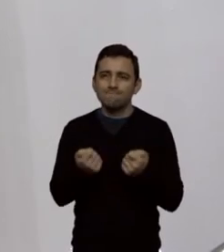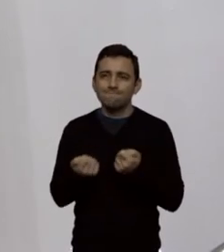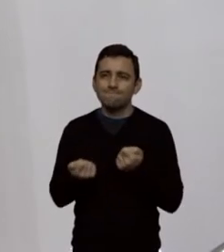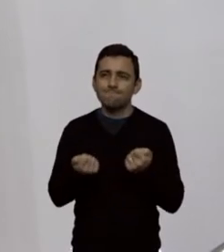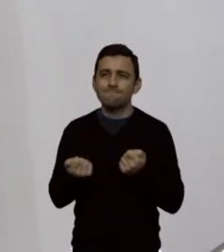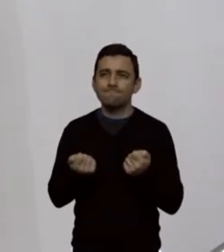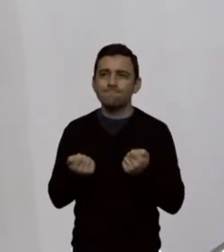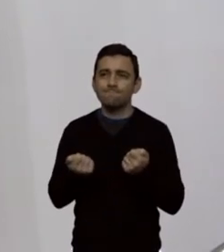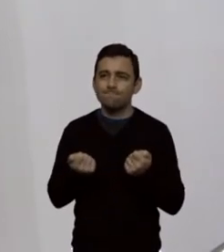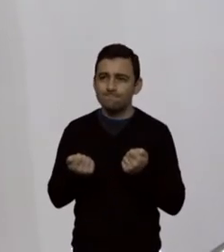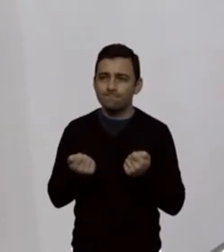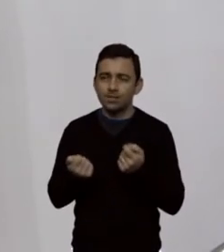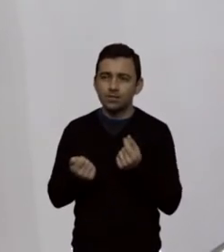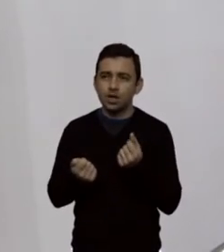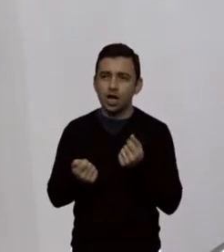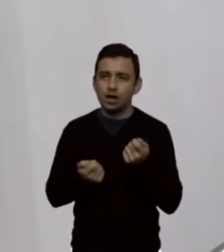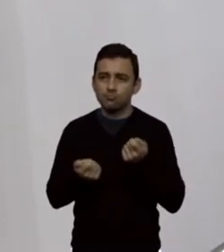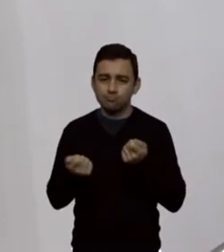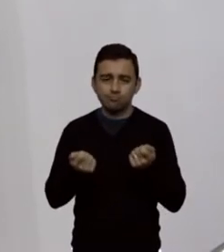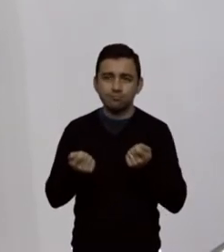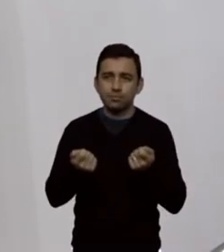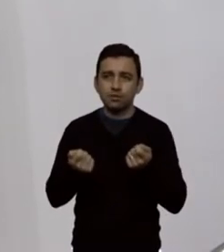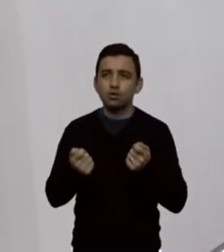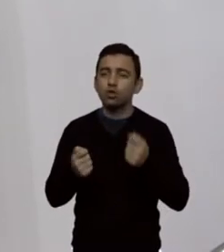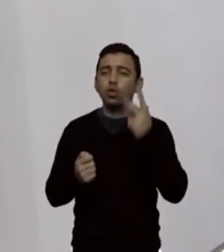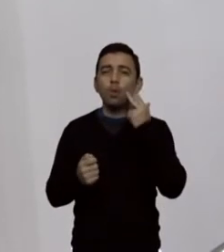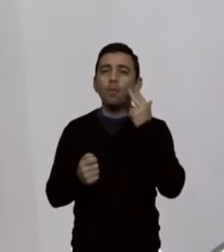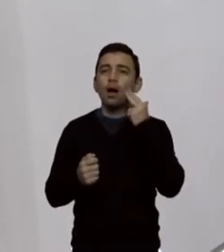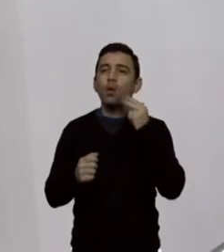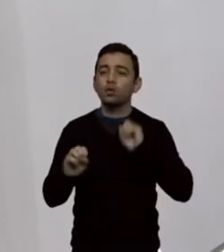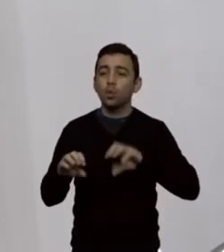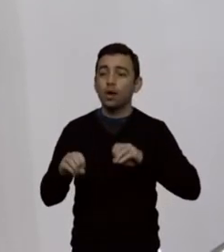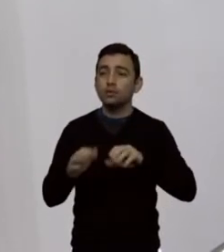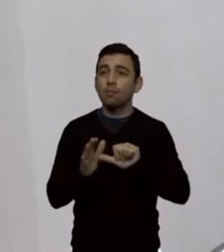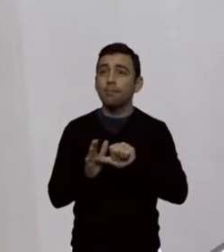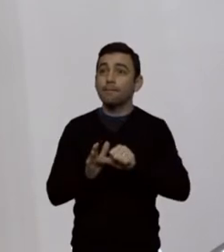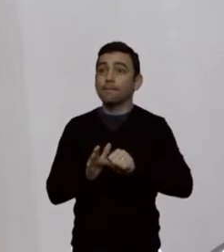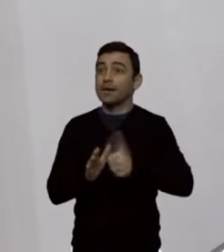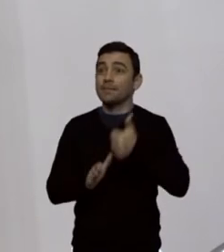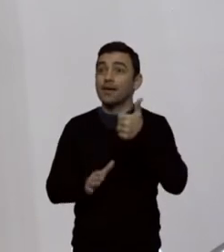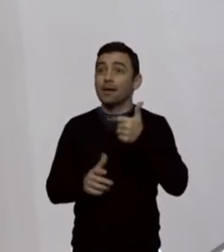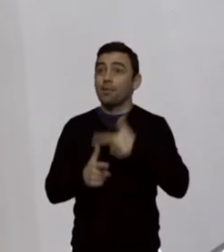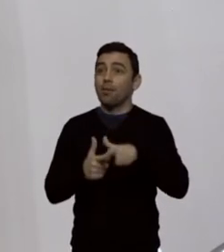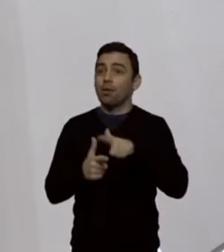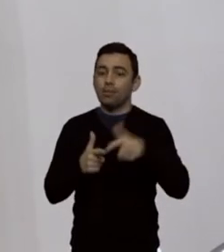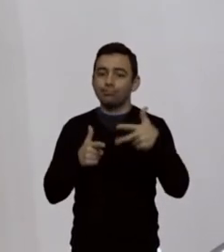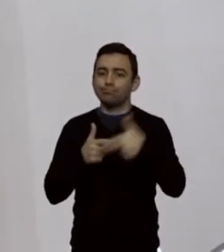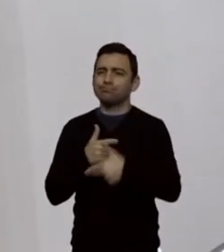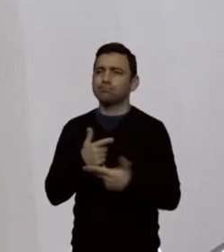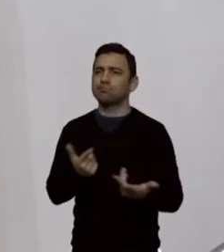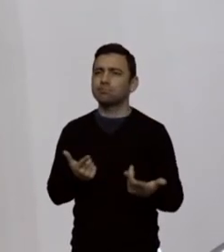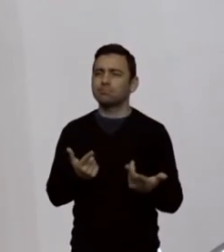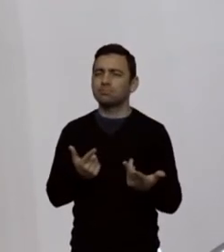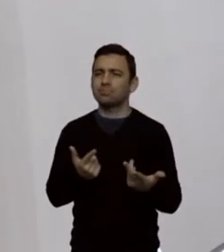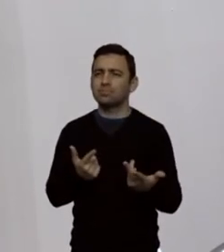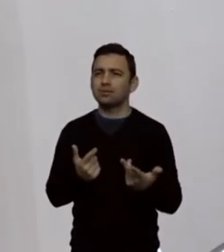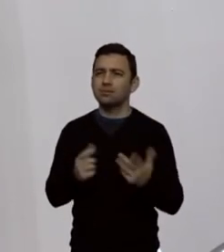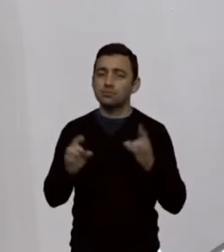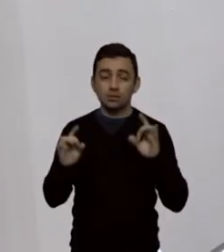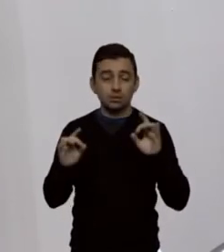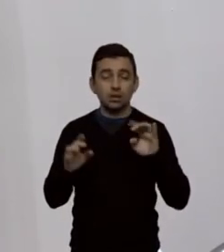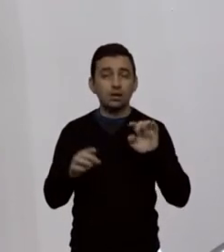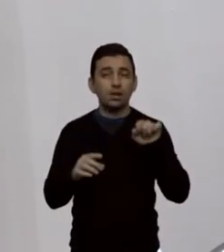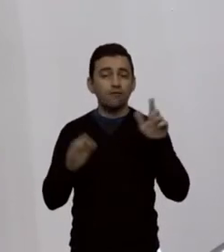quando fazes contingenciamentos geralmente a educação uma das primeiras a serem atingidas e de forma muito especial